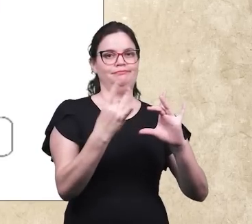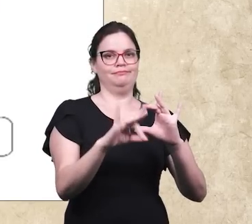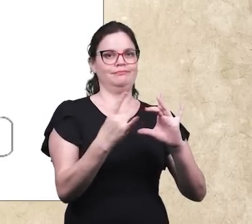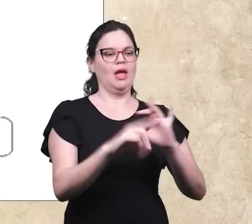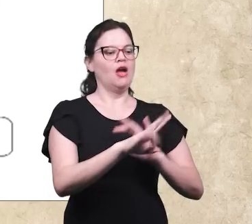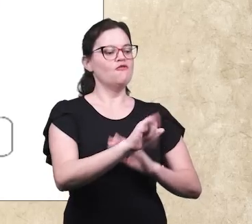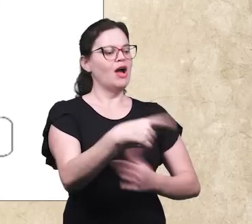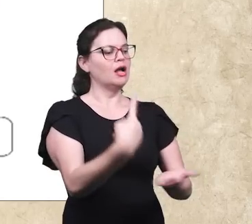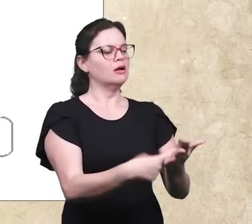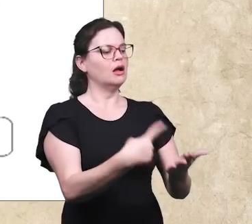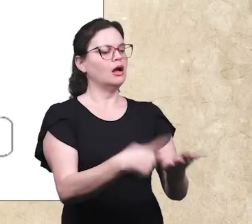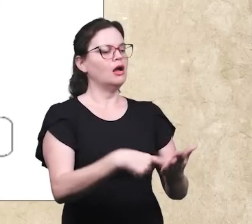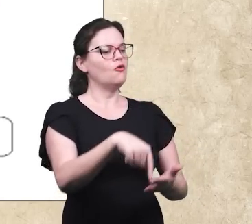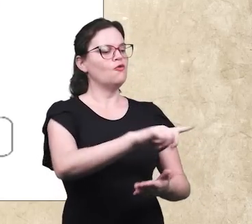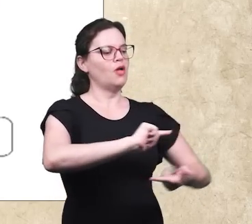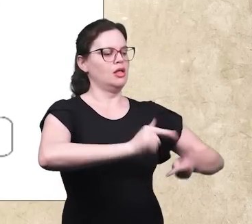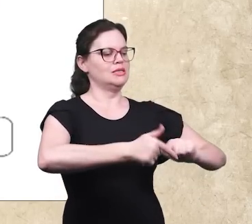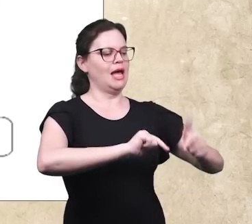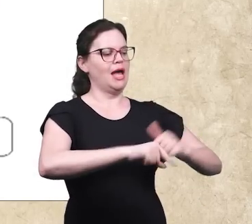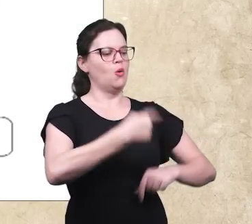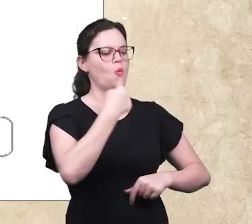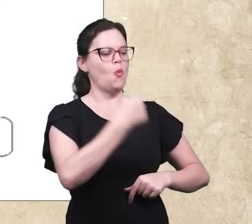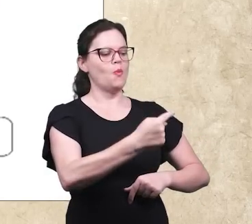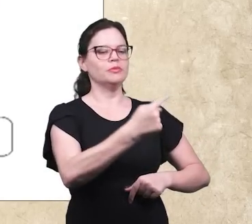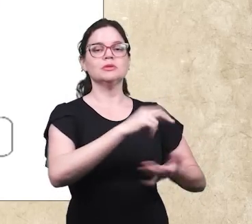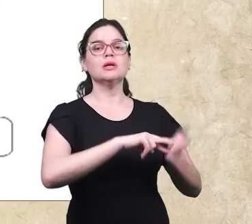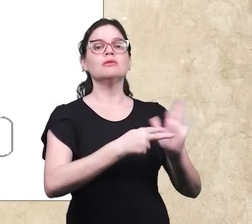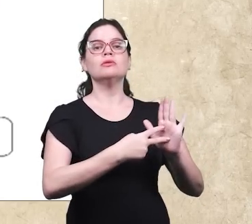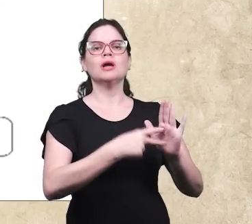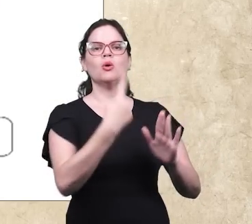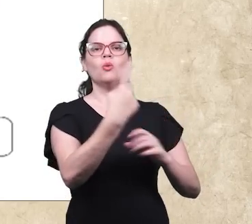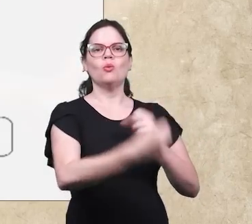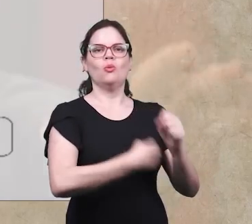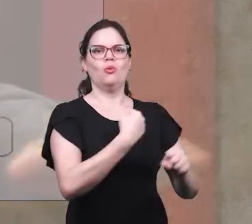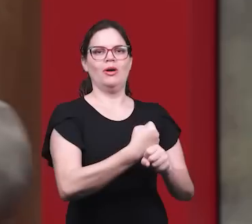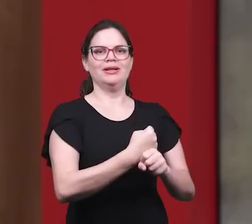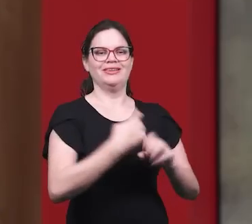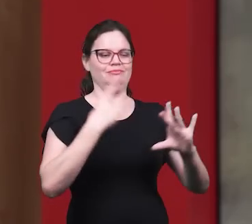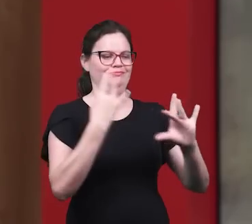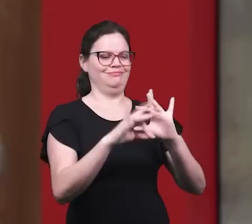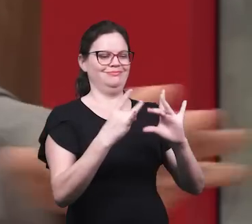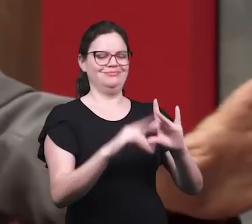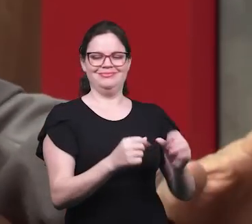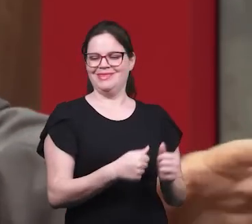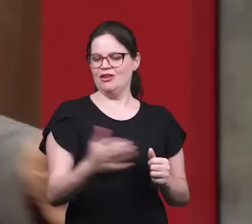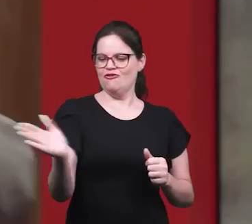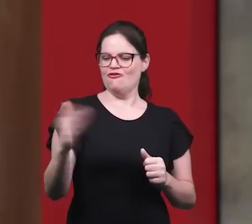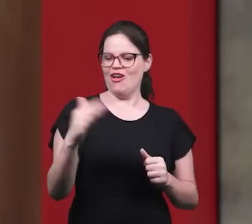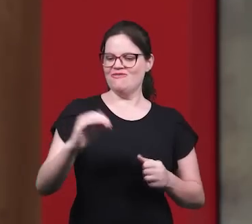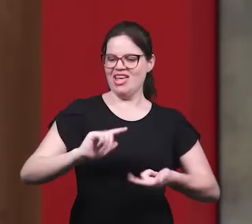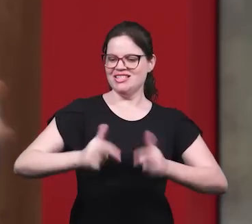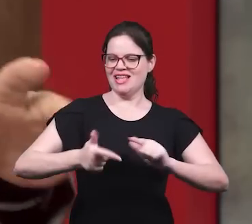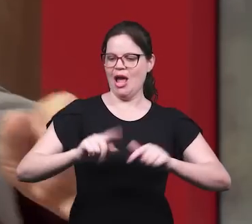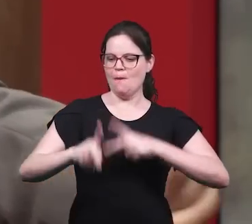Israel pensa que ele é o Messias. Faz o acordo. Devolve a terra, devolve o lugar do templo. Israel constrói o